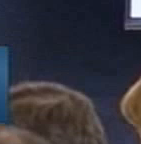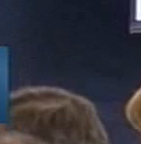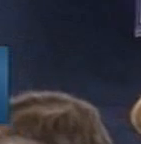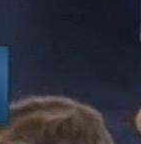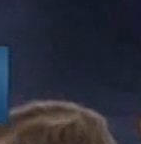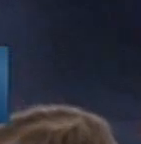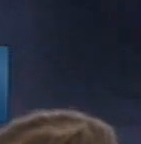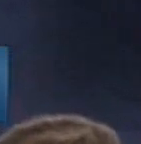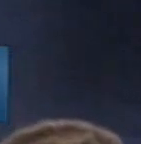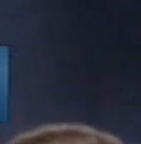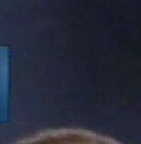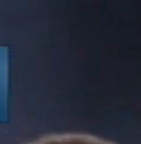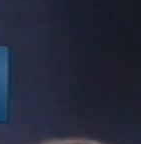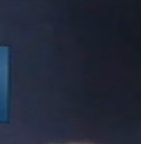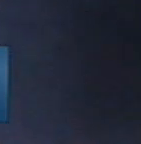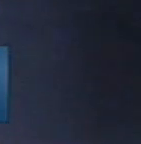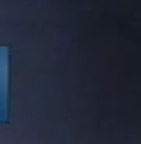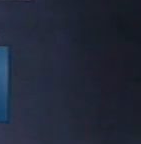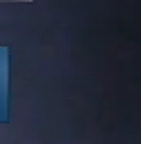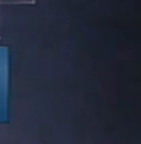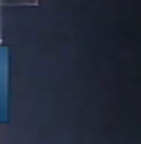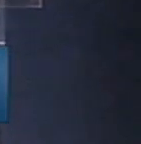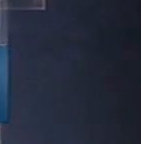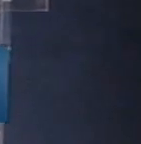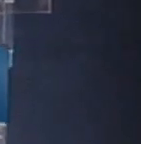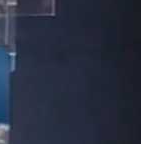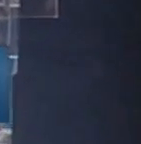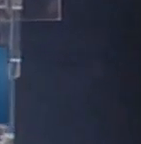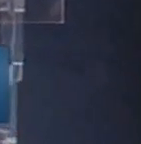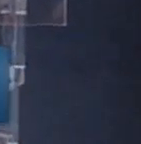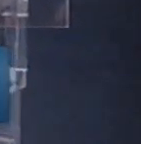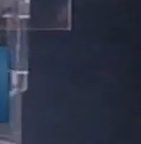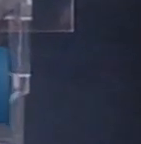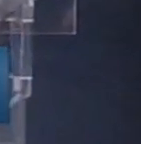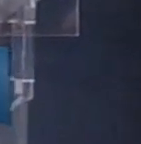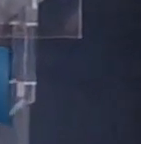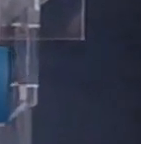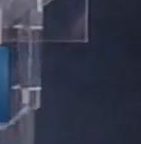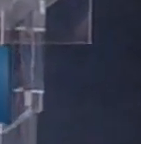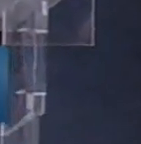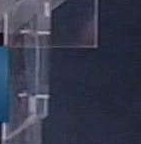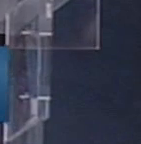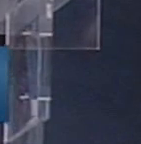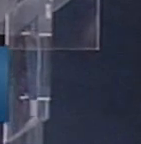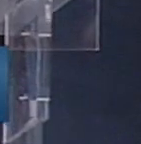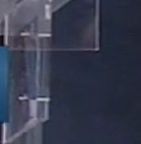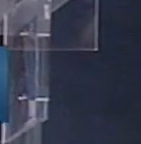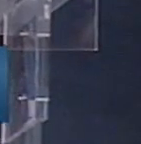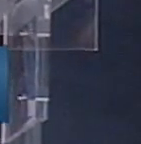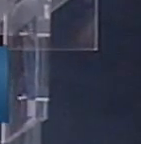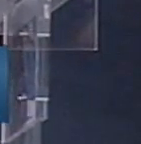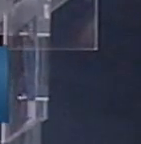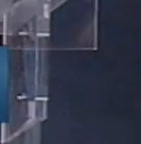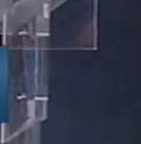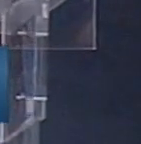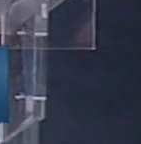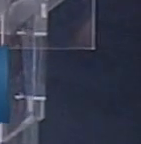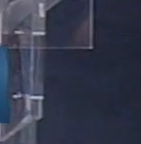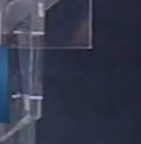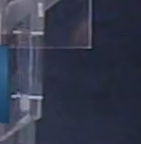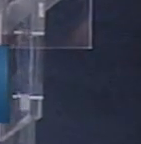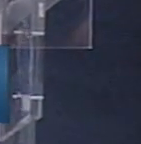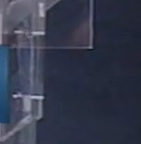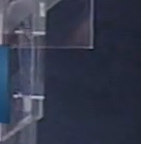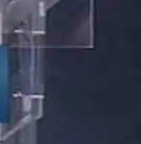Sky gostaria de agradecer e parabenizar a iniciativa do STF, chamando essa audiência pública para debater um tema que